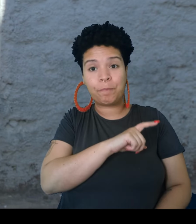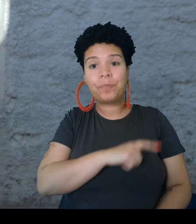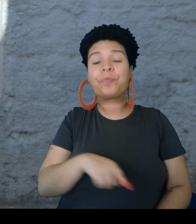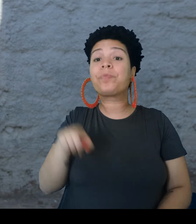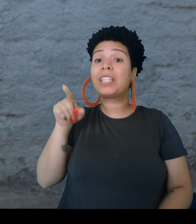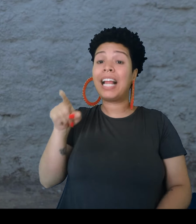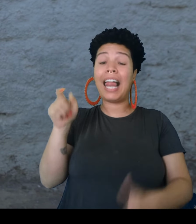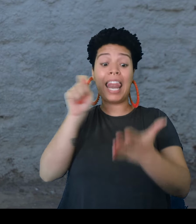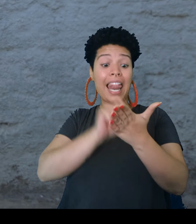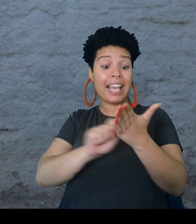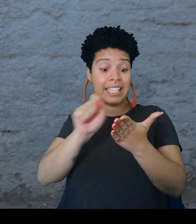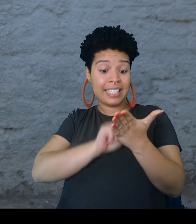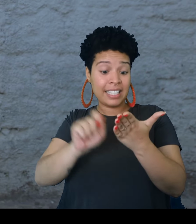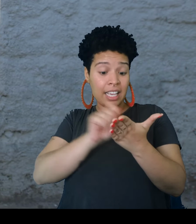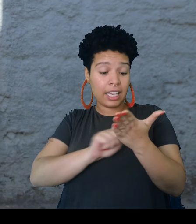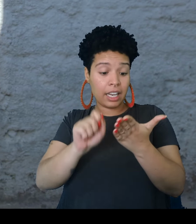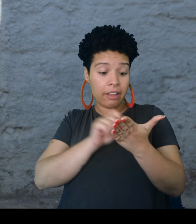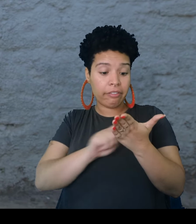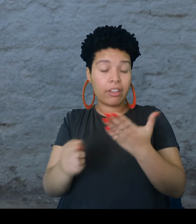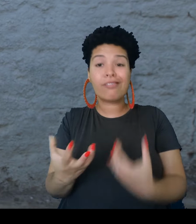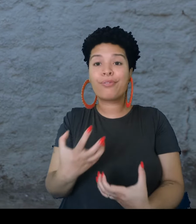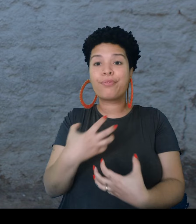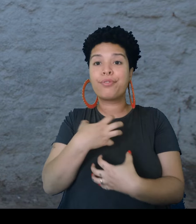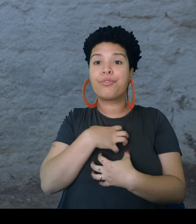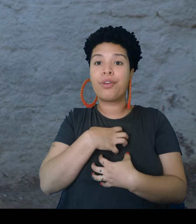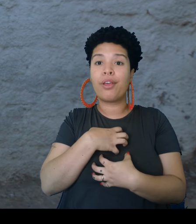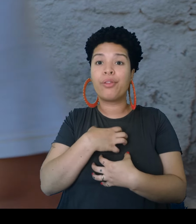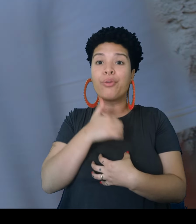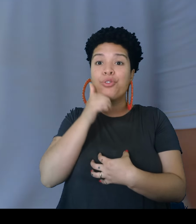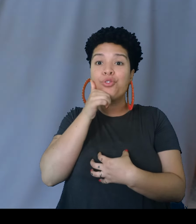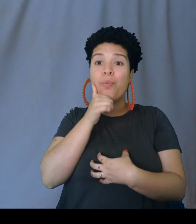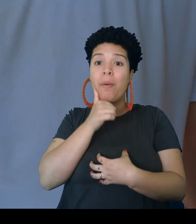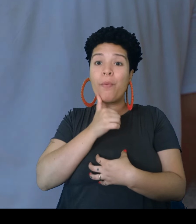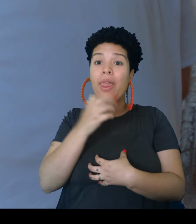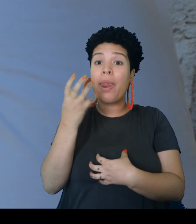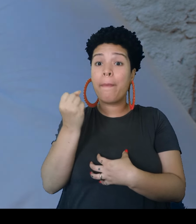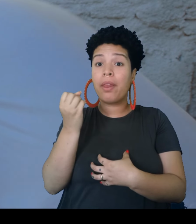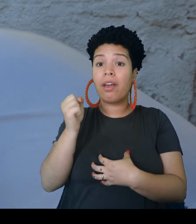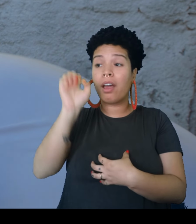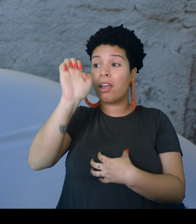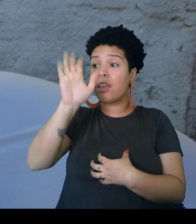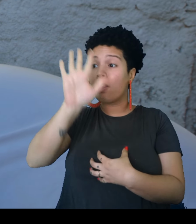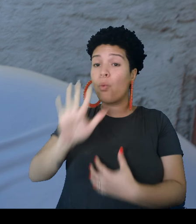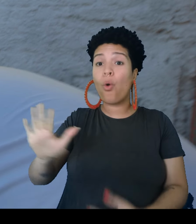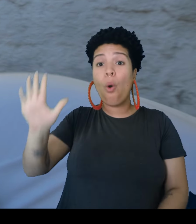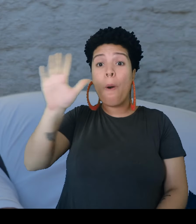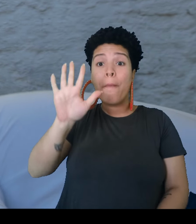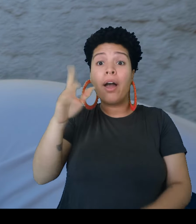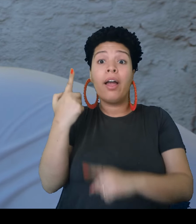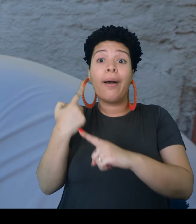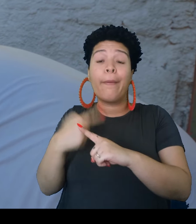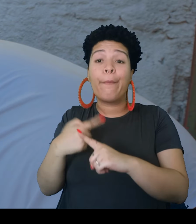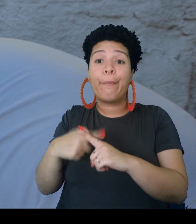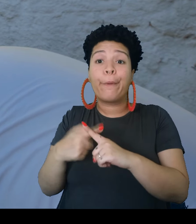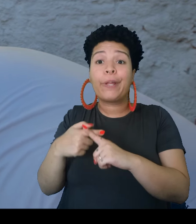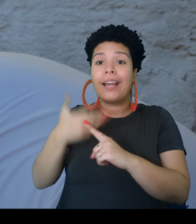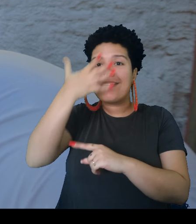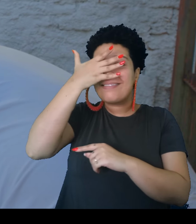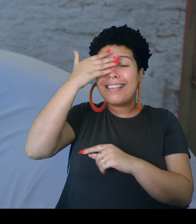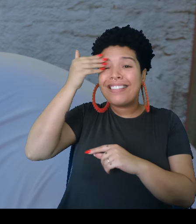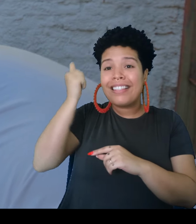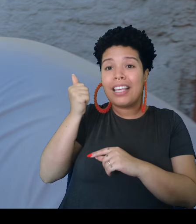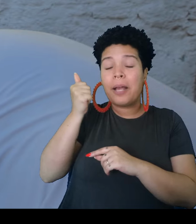perspectiva de uma mulher branca e europeia, pois as mulheres pretas sempre tiveram que trabalhar, e isso nunca significou um grau maior